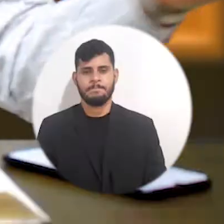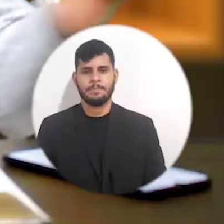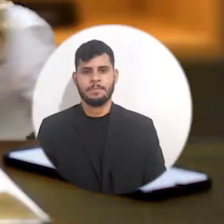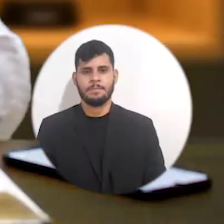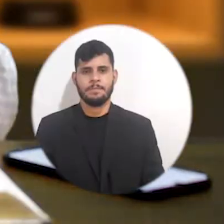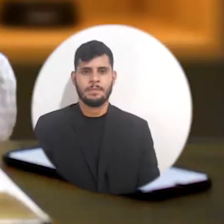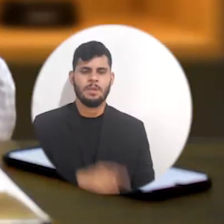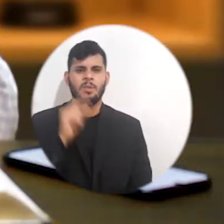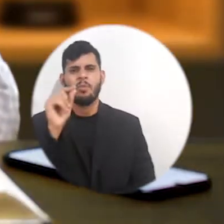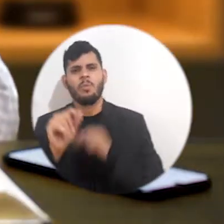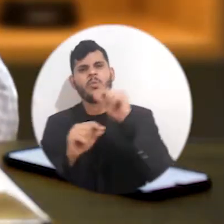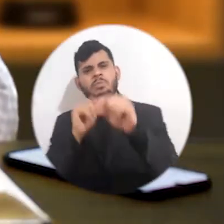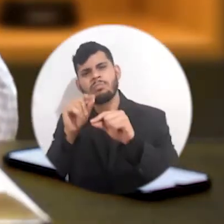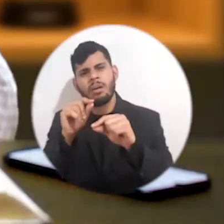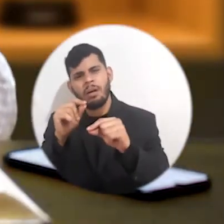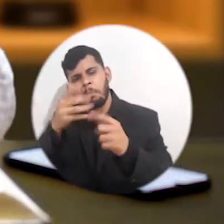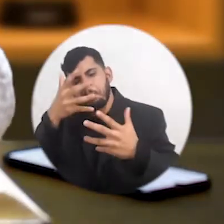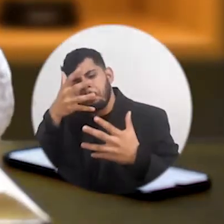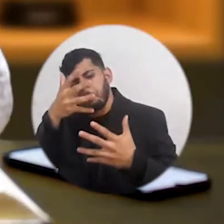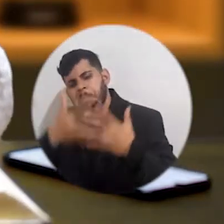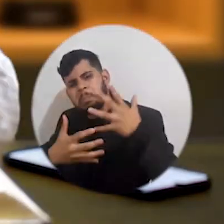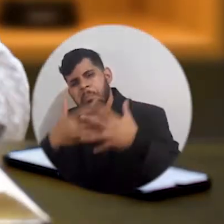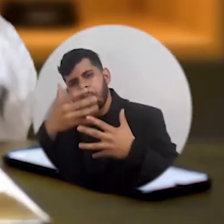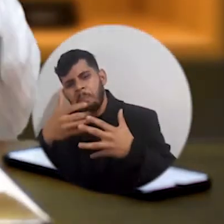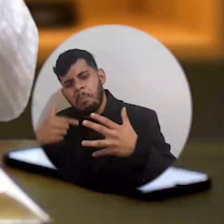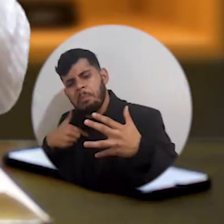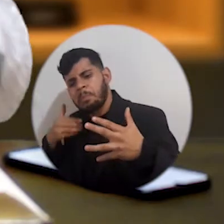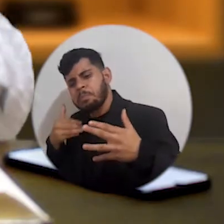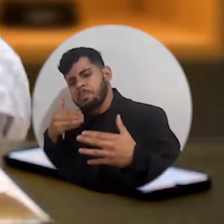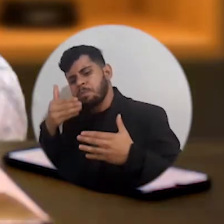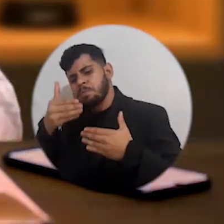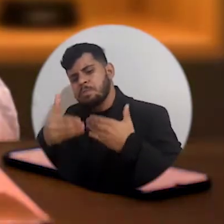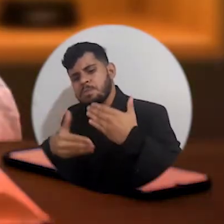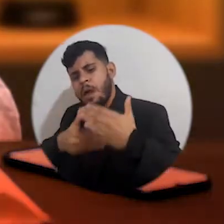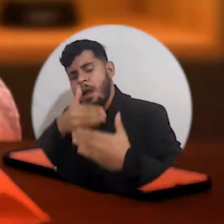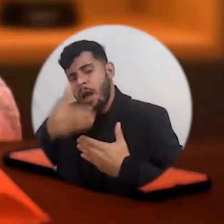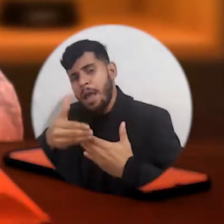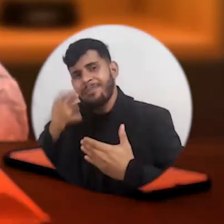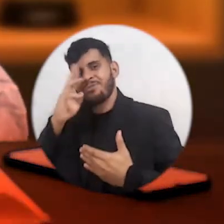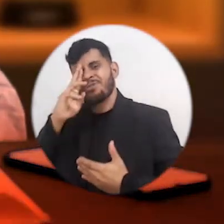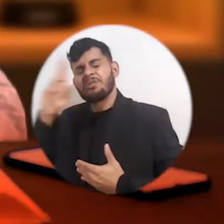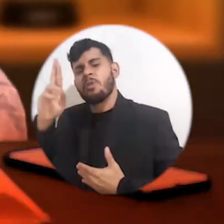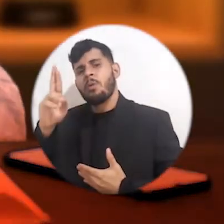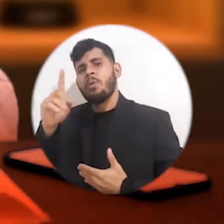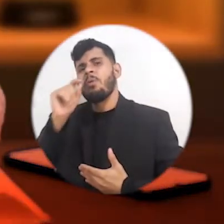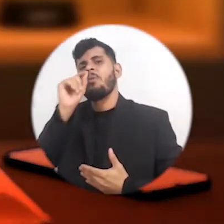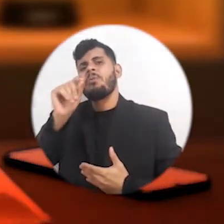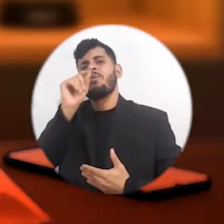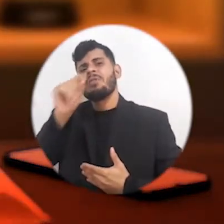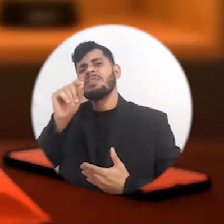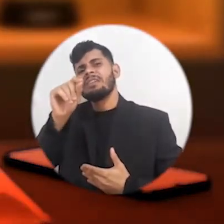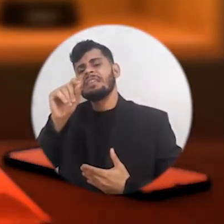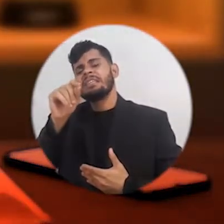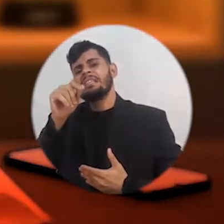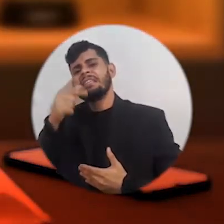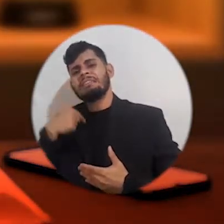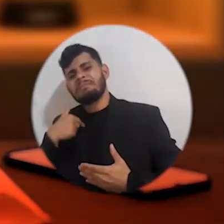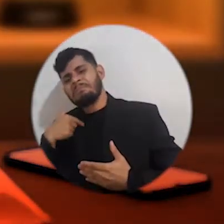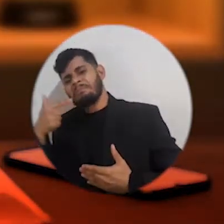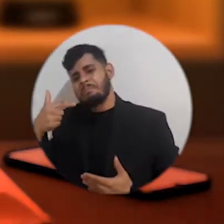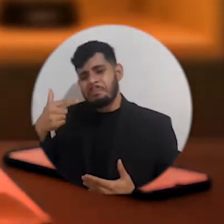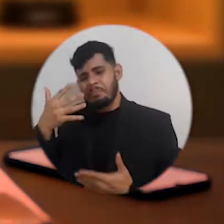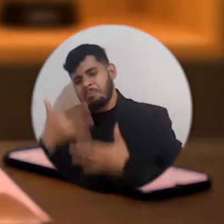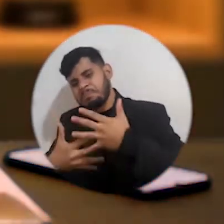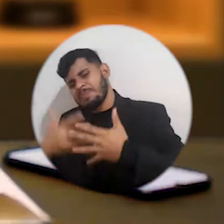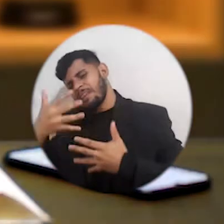O que impedirá o nosso avanço com o Senhor? O que poderá